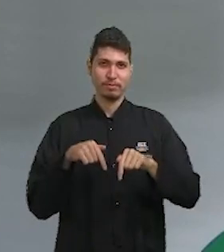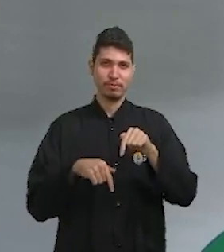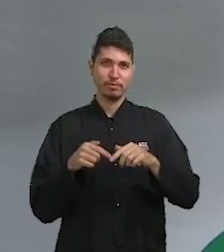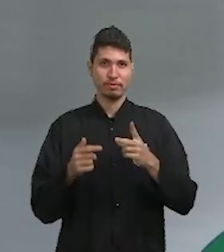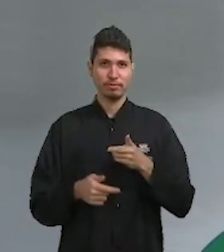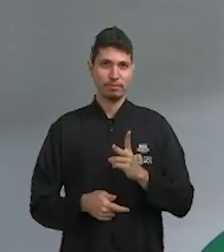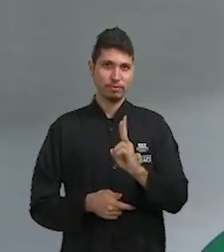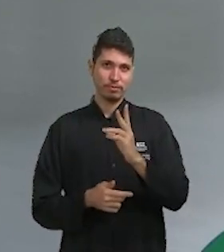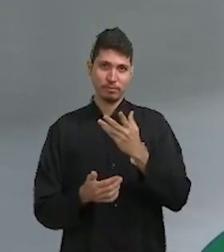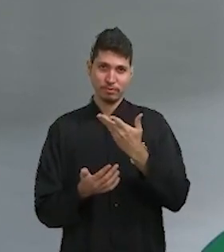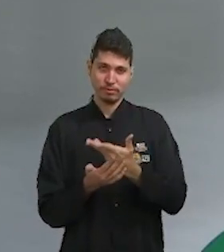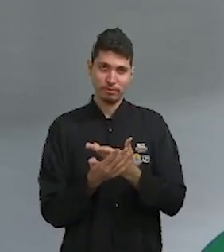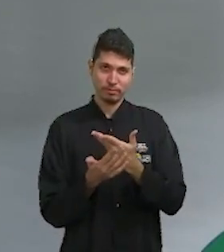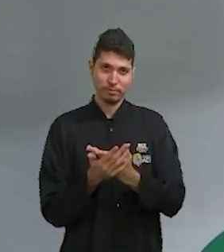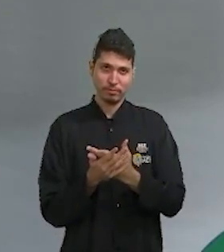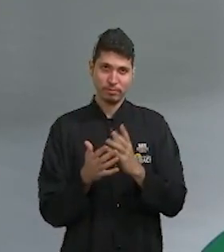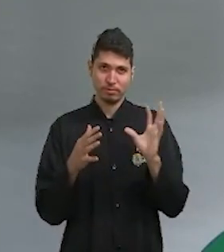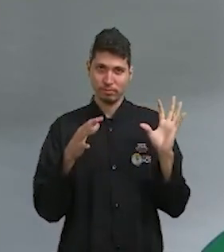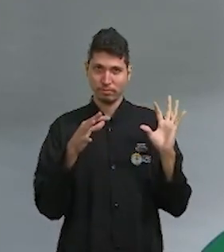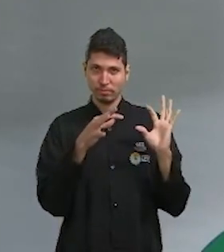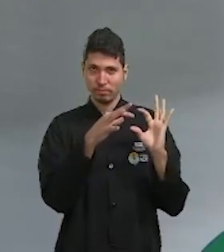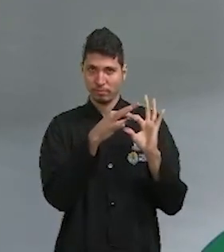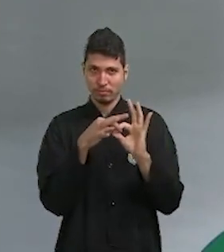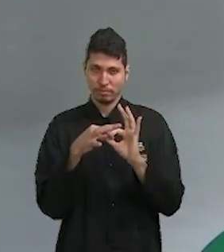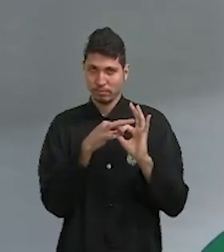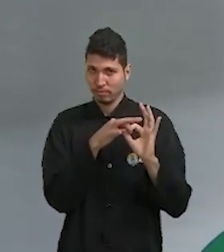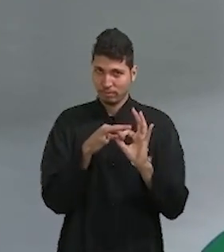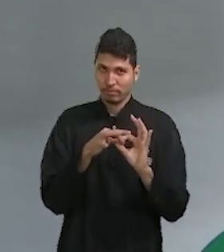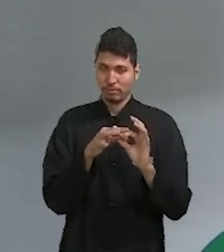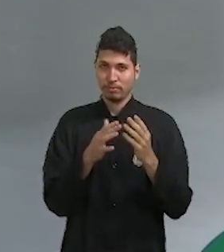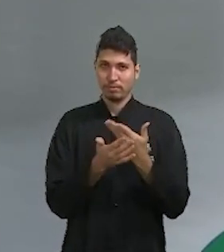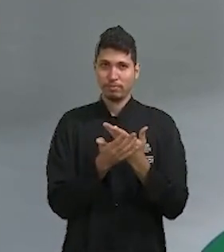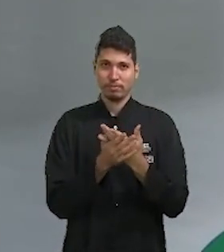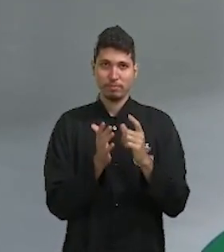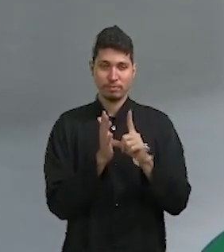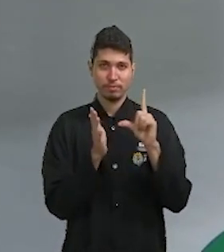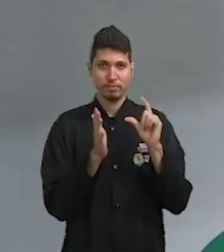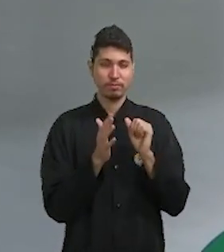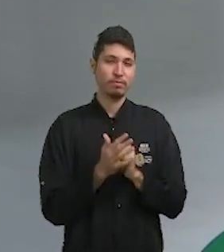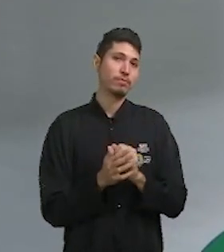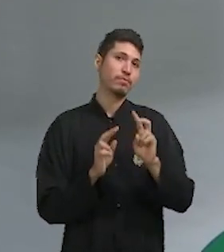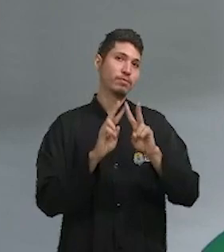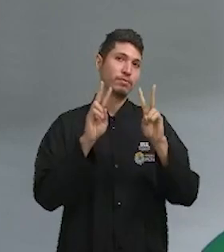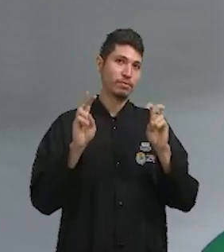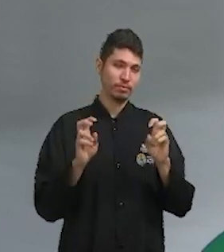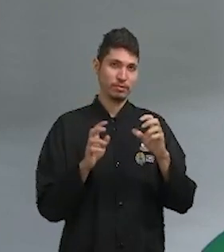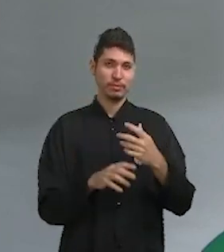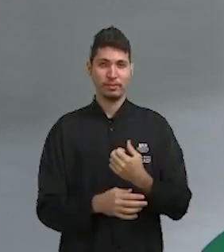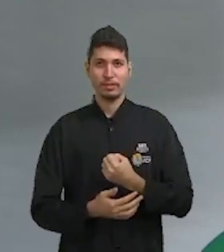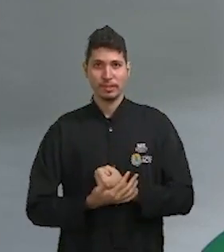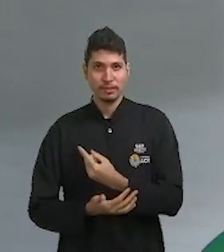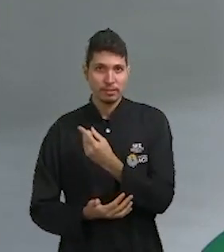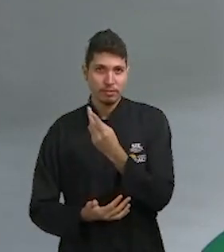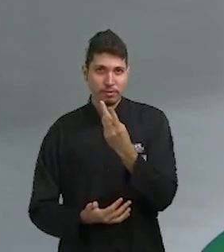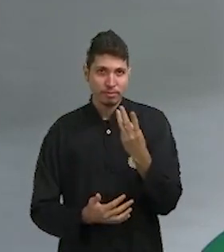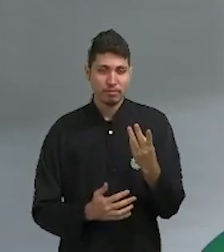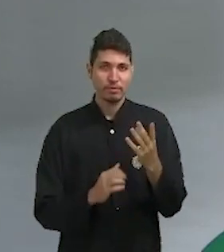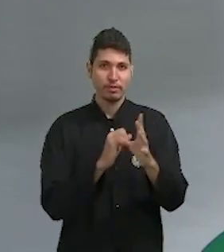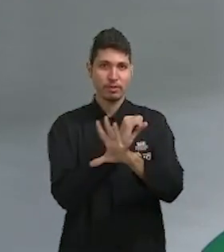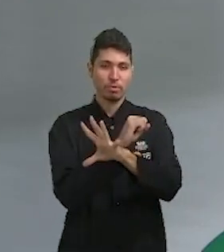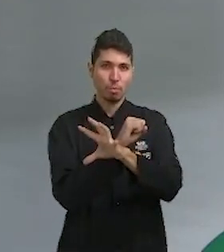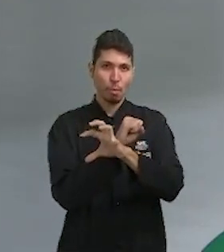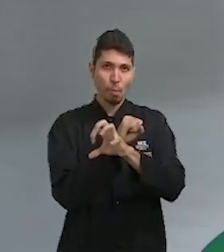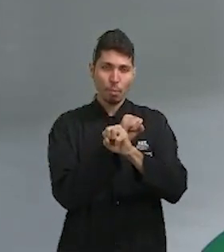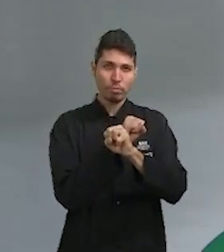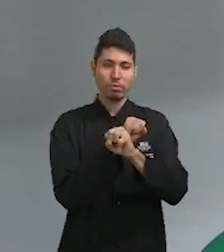ao assunto que foi tratado na aula anterior. Na aula anterior, nós falamos um pouquinho sobre números de oxidação. Já